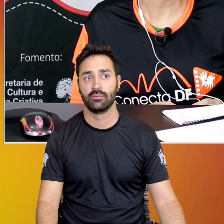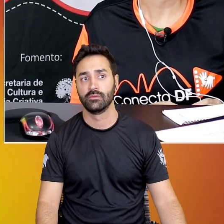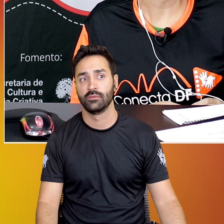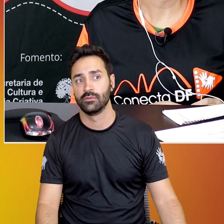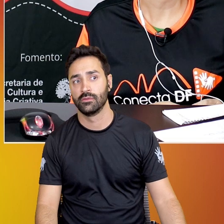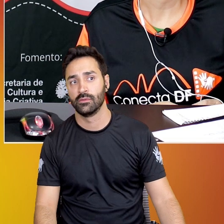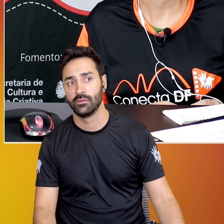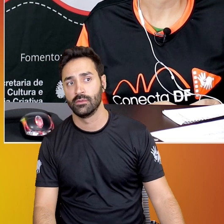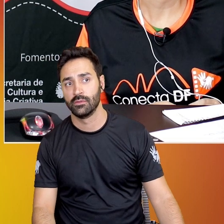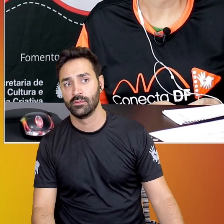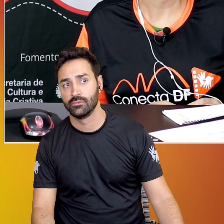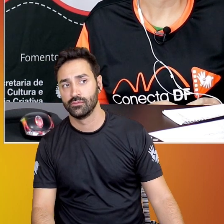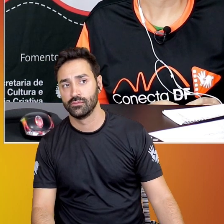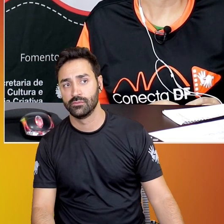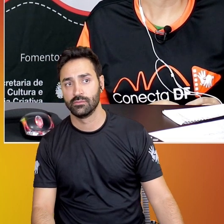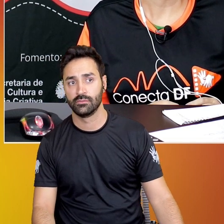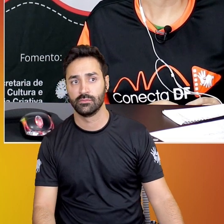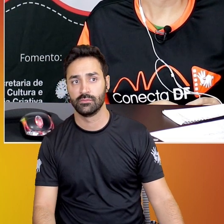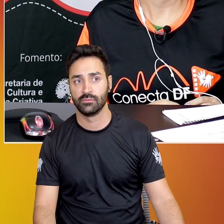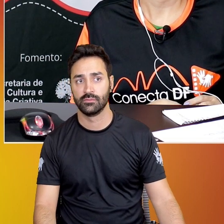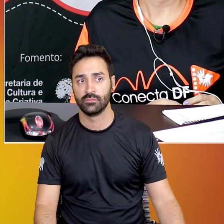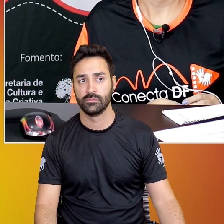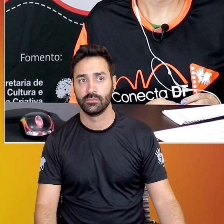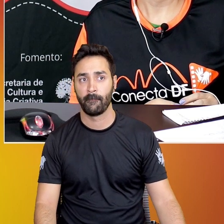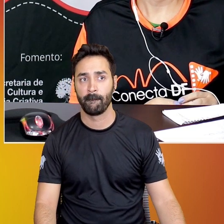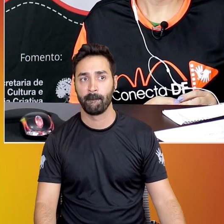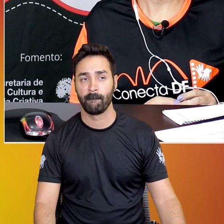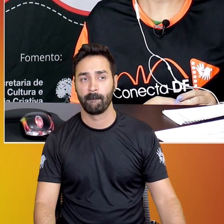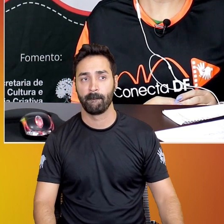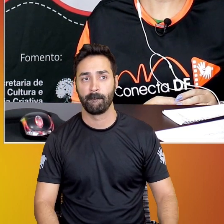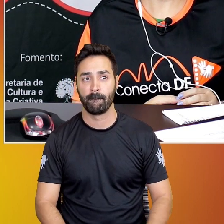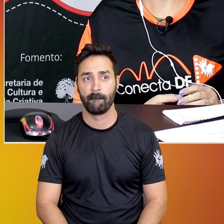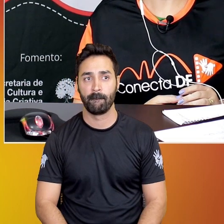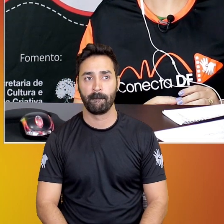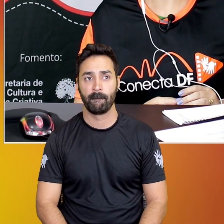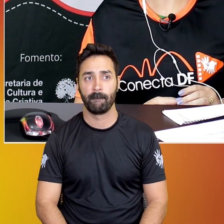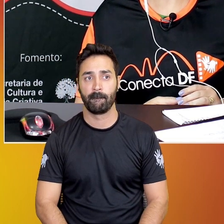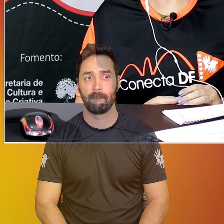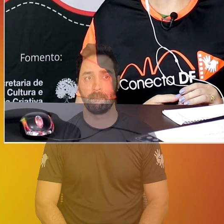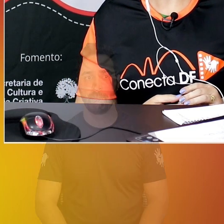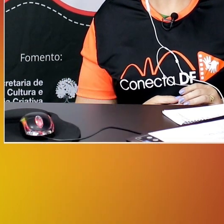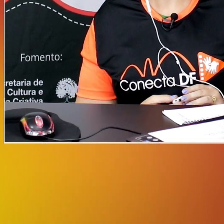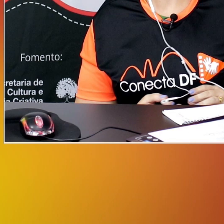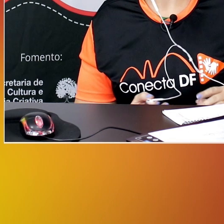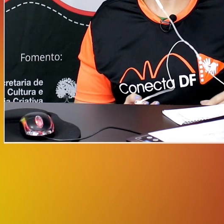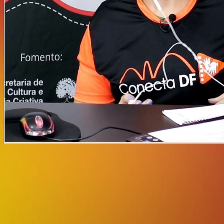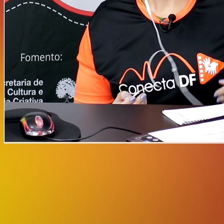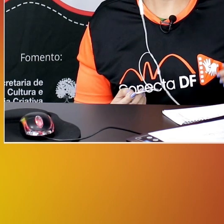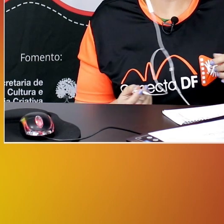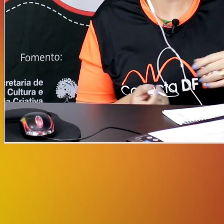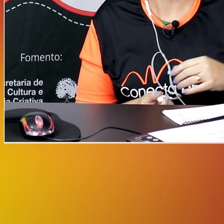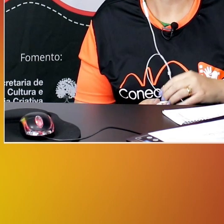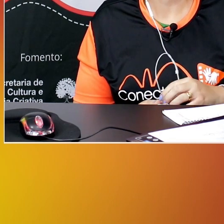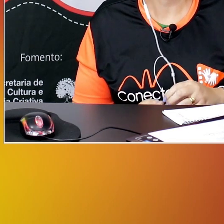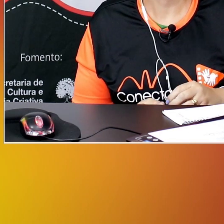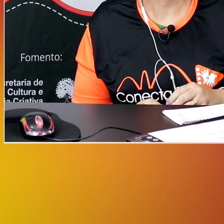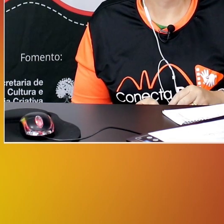Isso, superação e política social ativa. Acho que vieram 2 Adrianas.